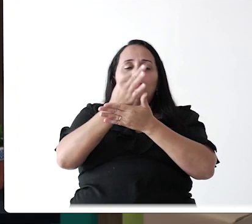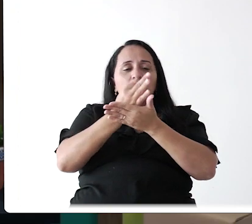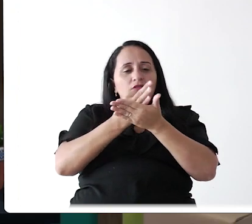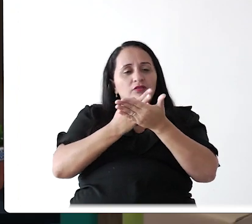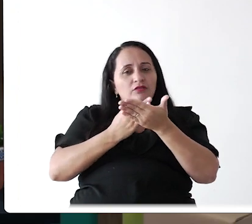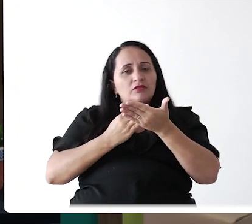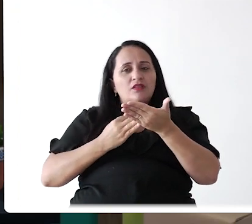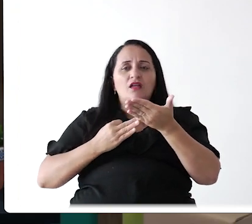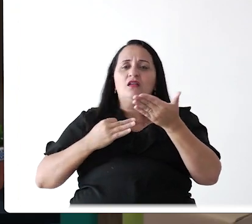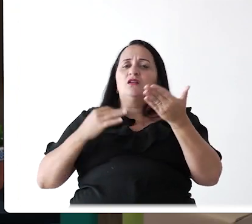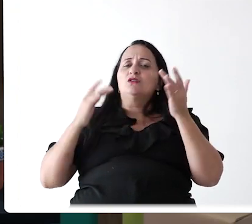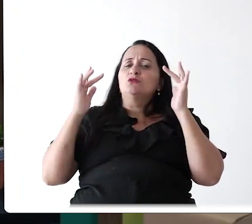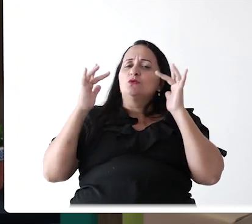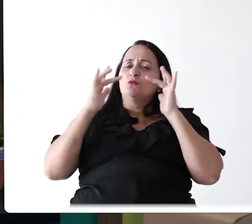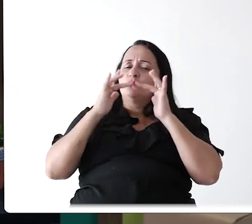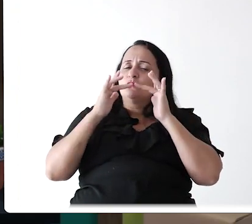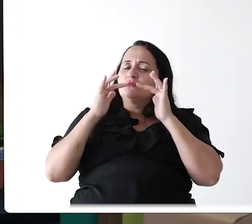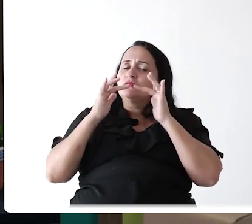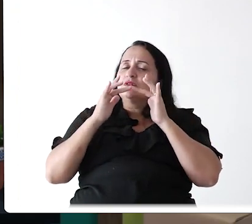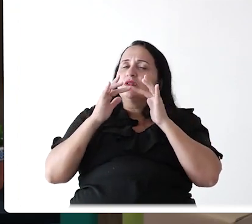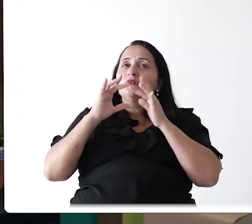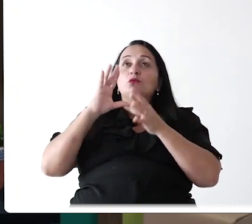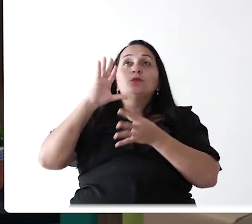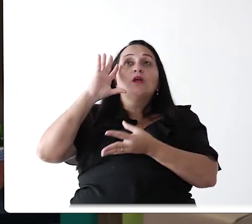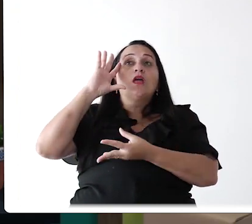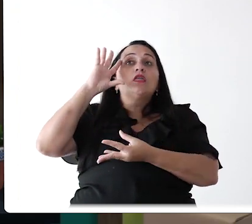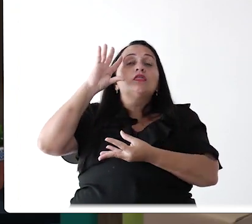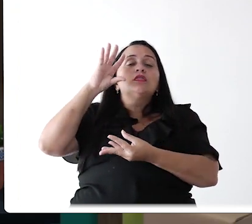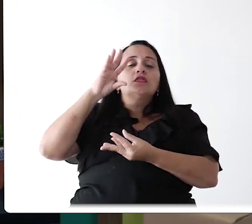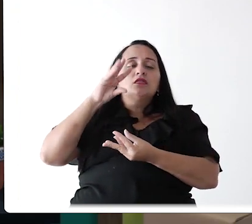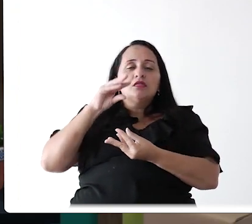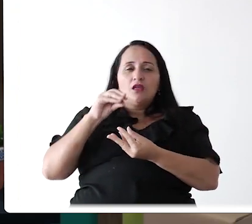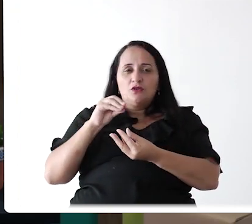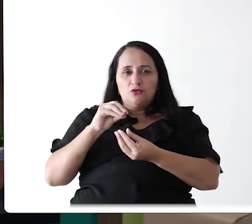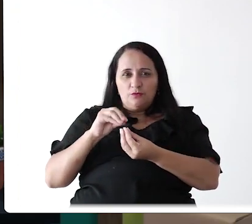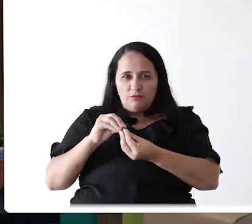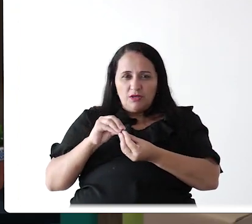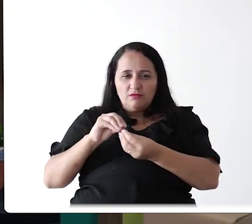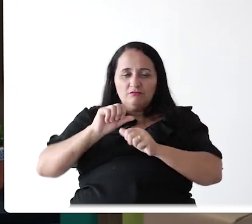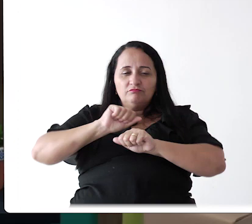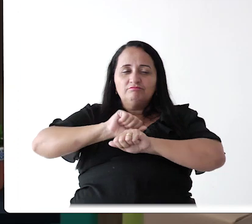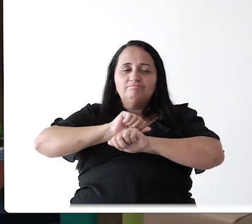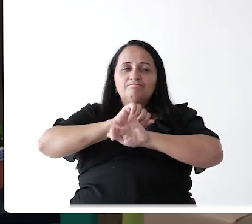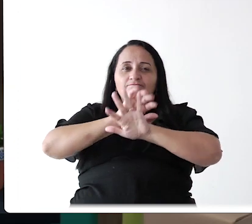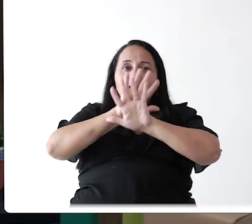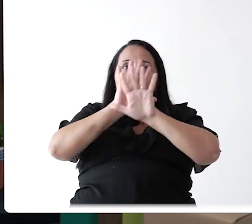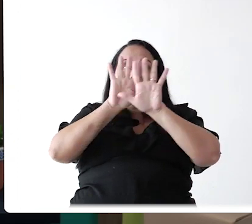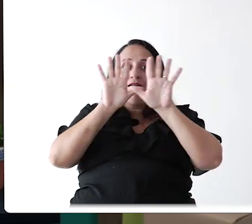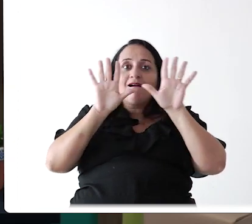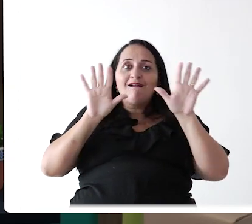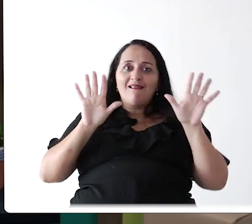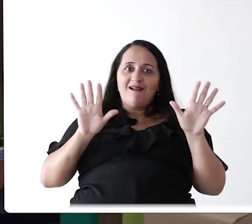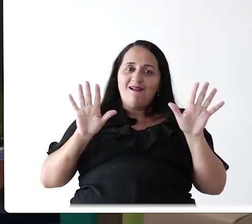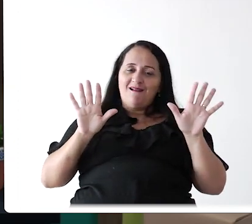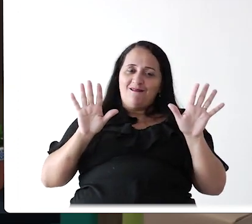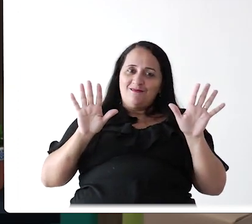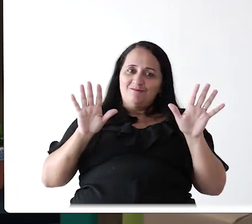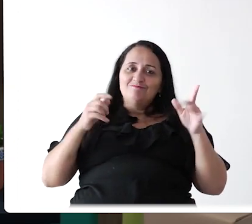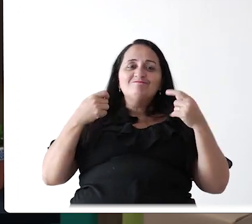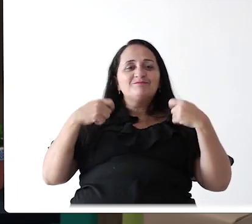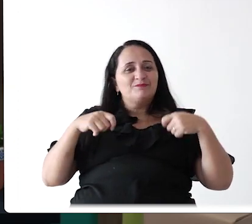texto, vamos manter as palavras coesas, certo? E também